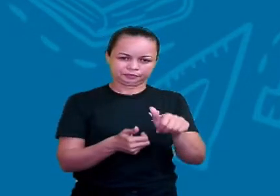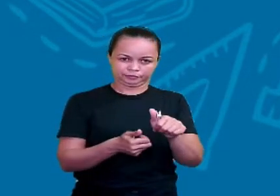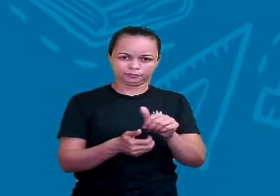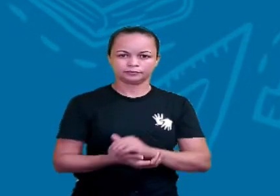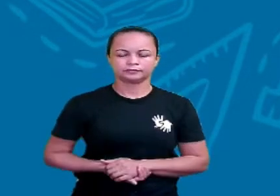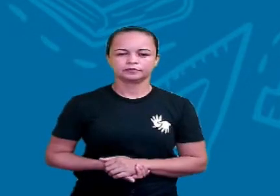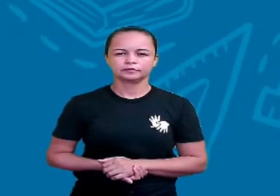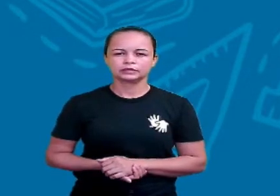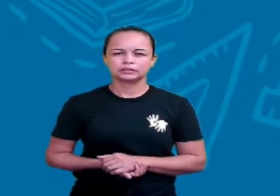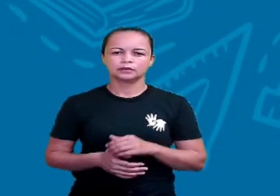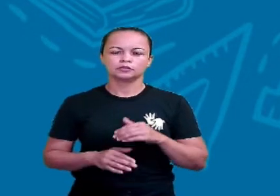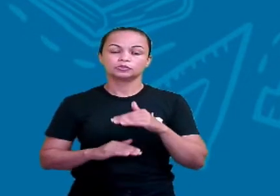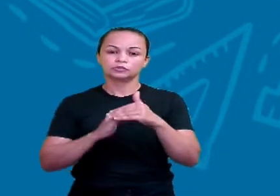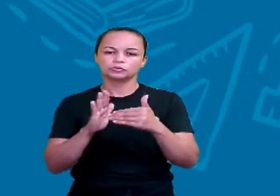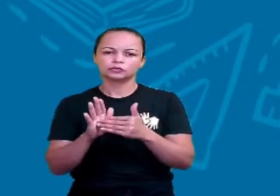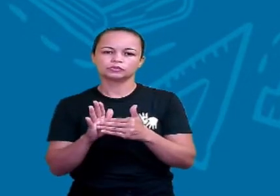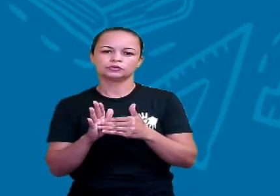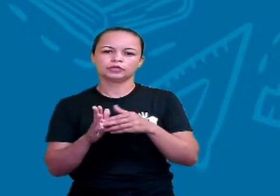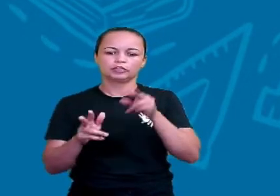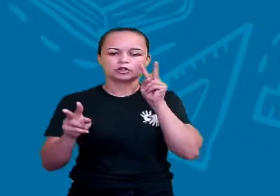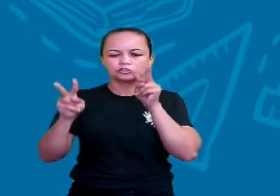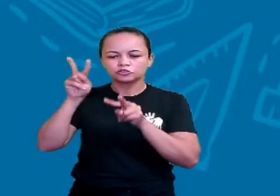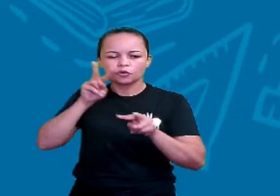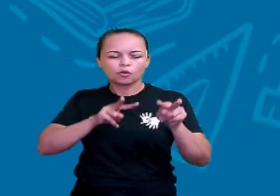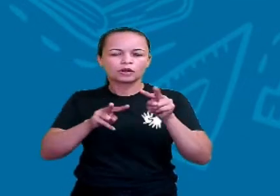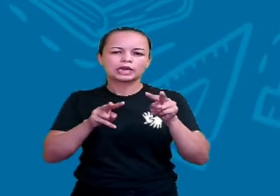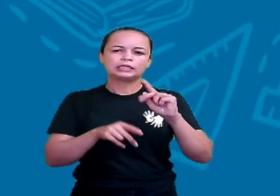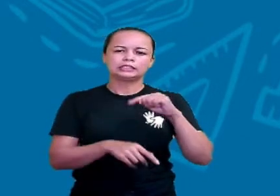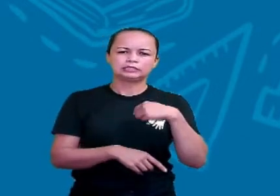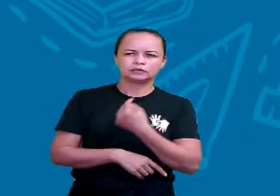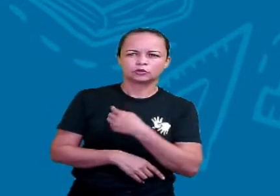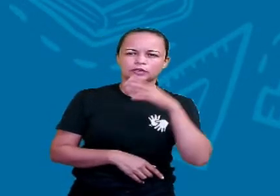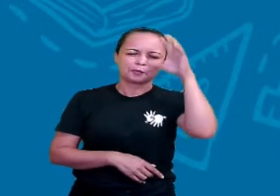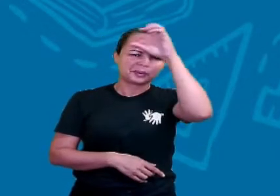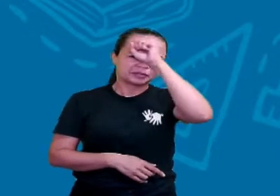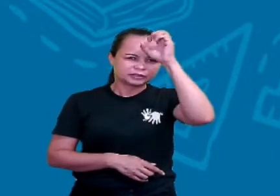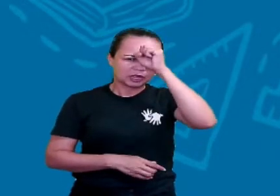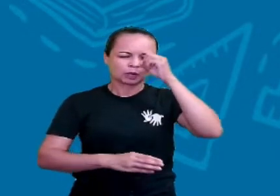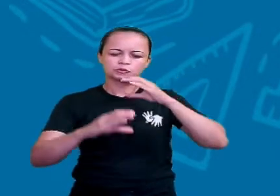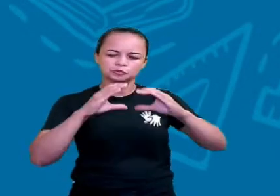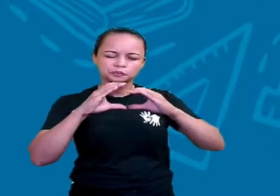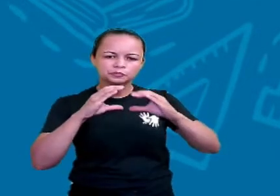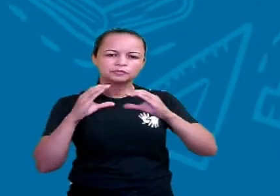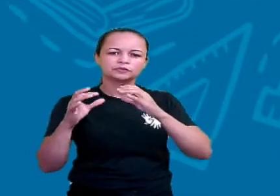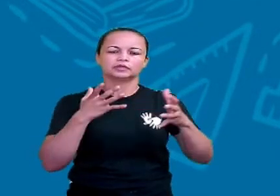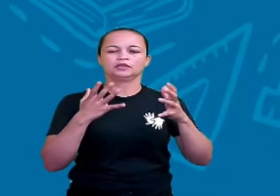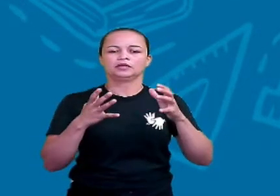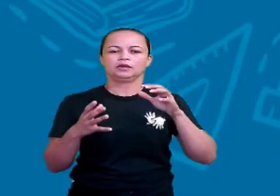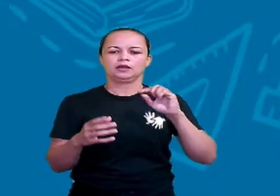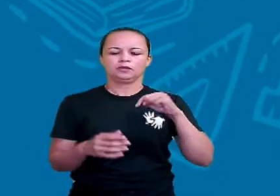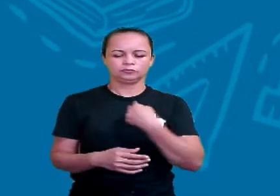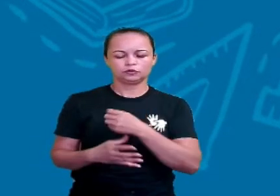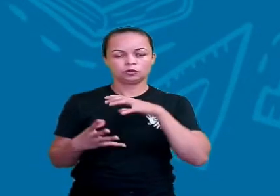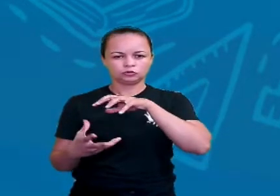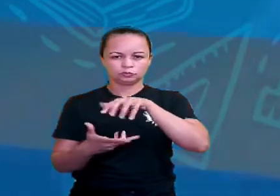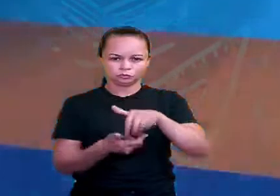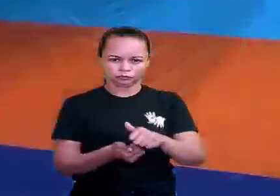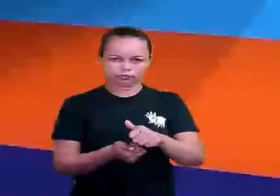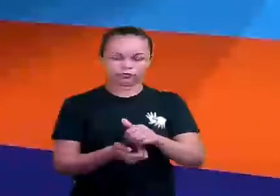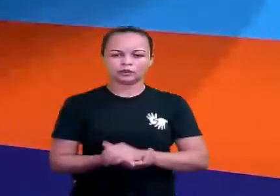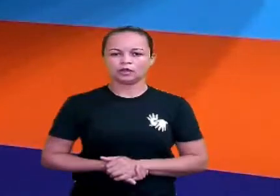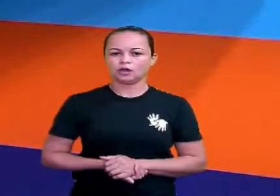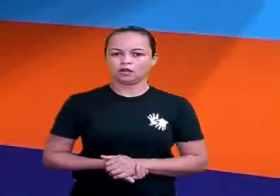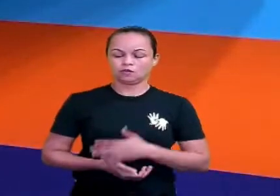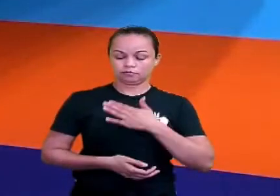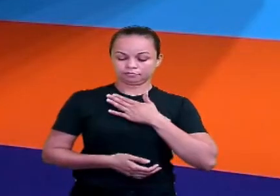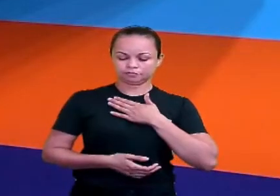nossa volta, tudo que a gente faz, que a gente aprende, que a gente se comunica, é o nosso mundo. O meu mundo é diferente